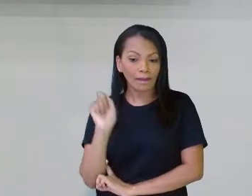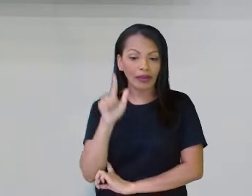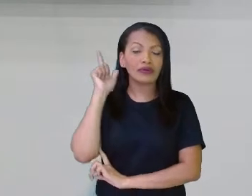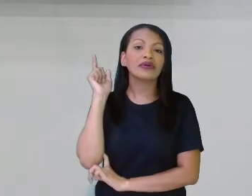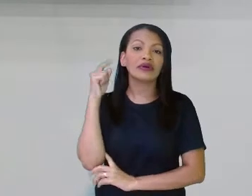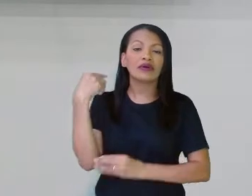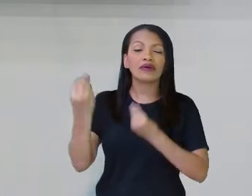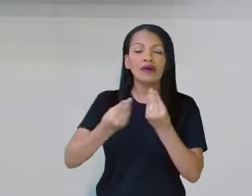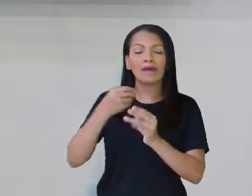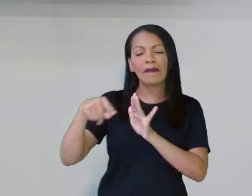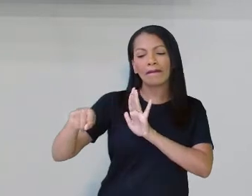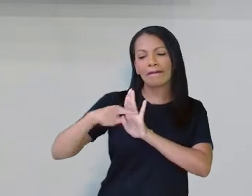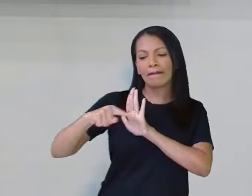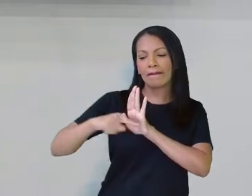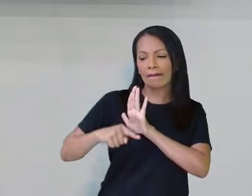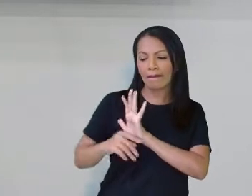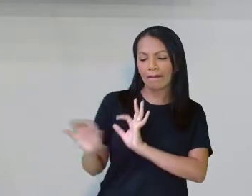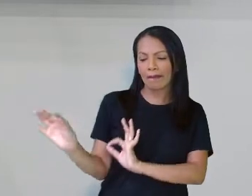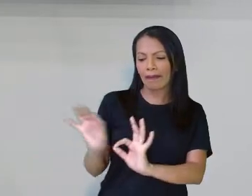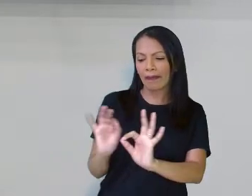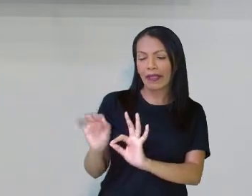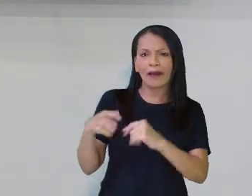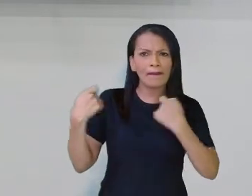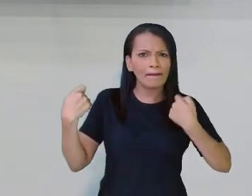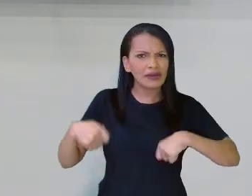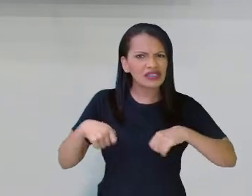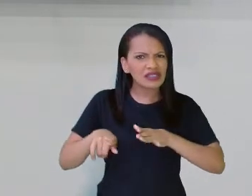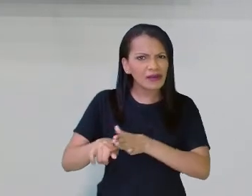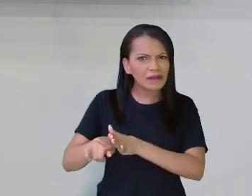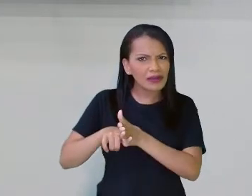falei sobre isso. Mas será que a gente precisaria